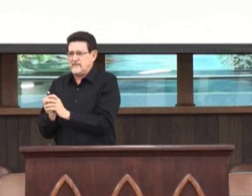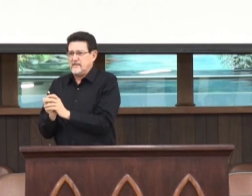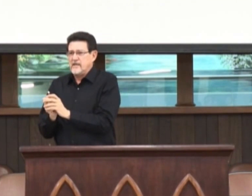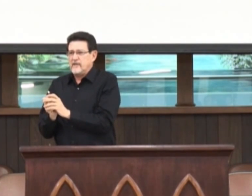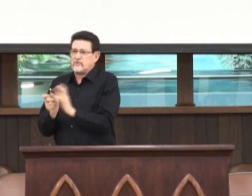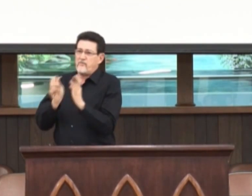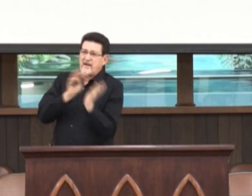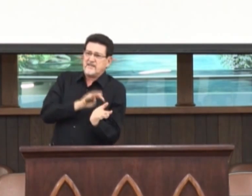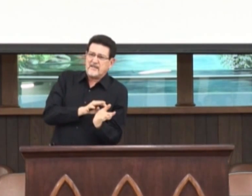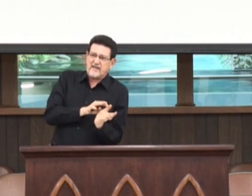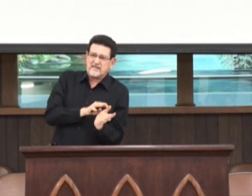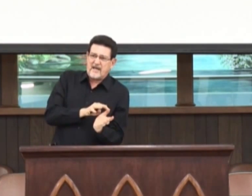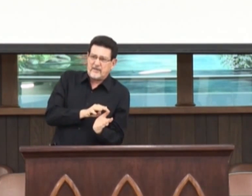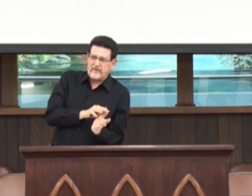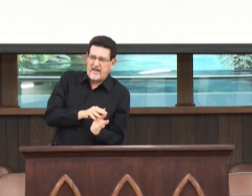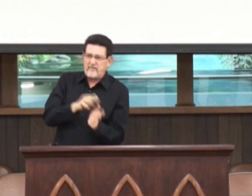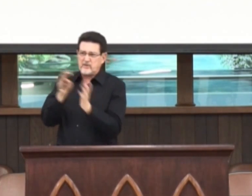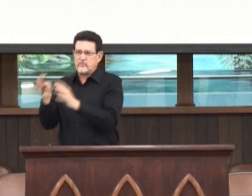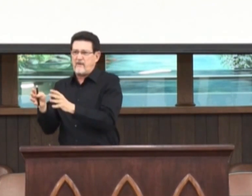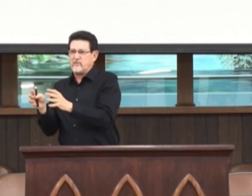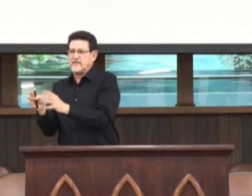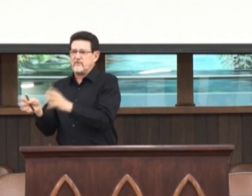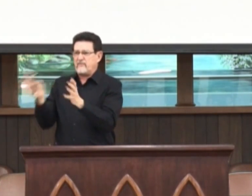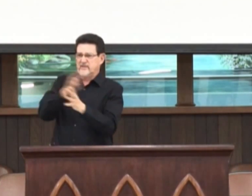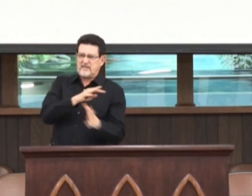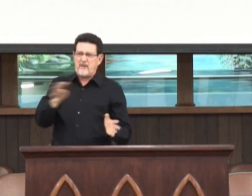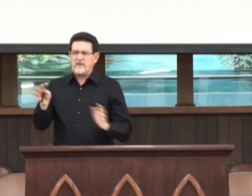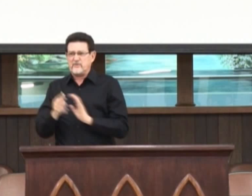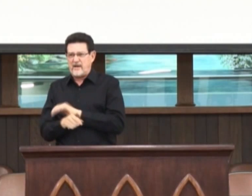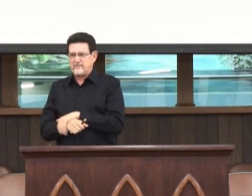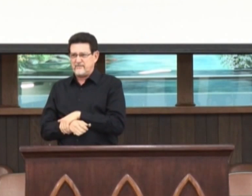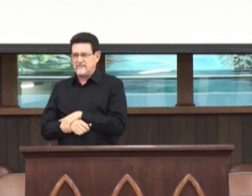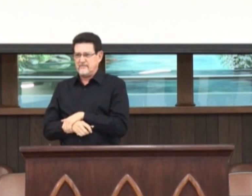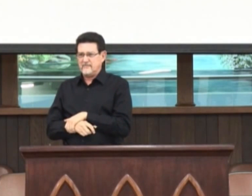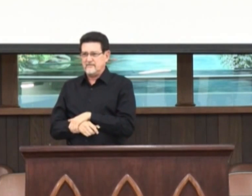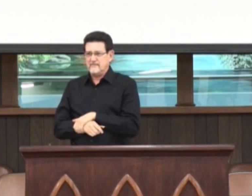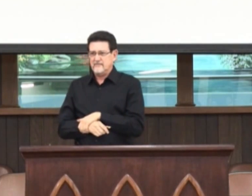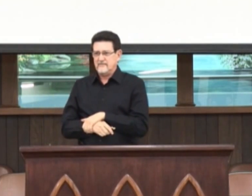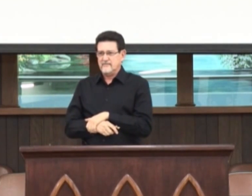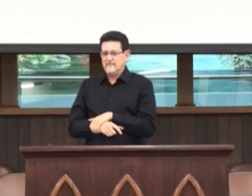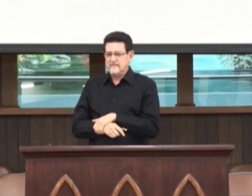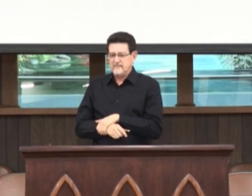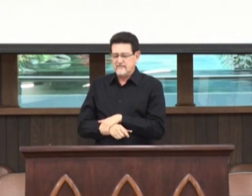intimidade. Eu estou mais interessado em abençoar você do que você ser abençoado.